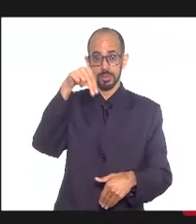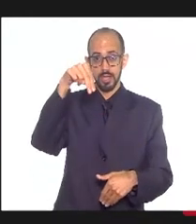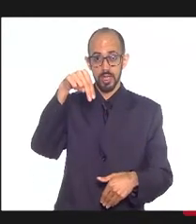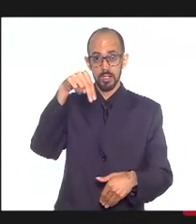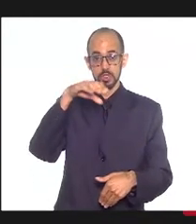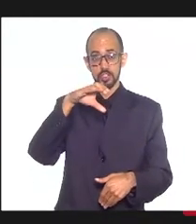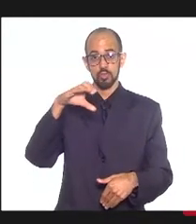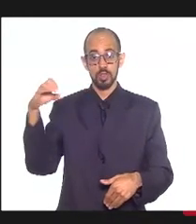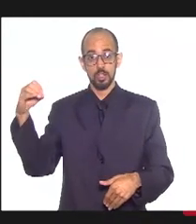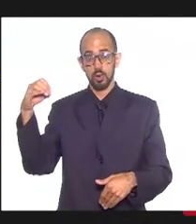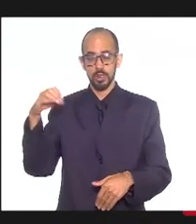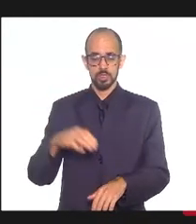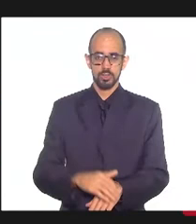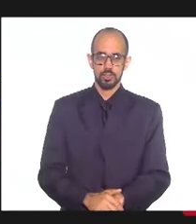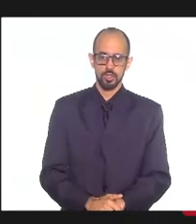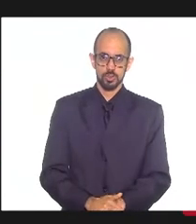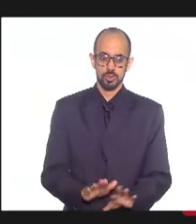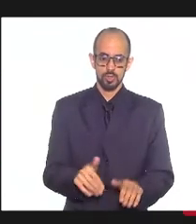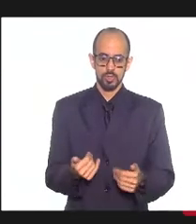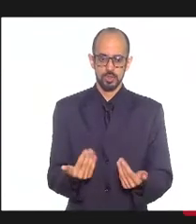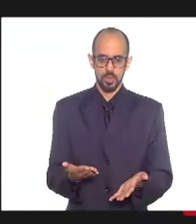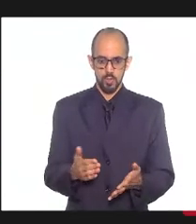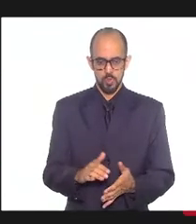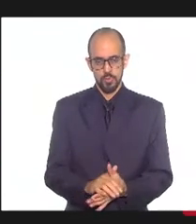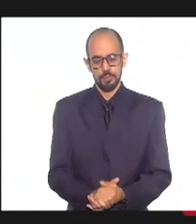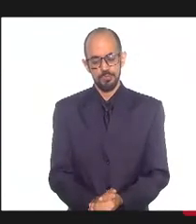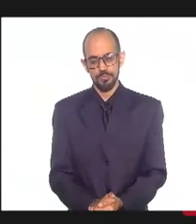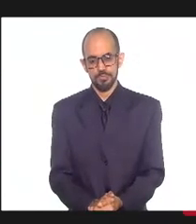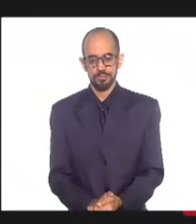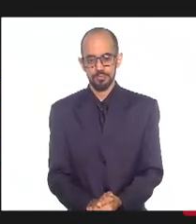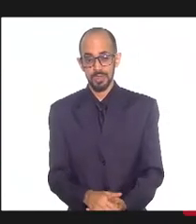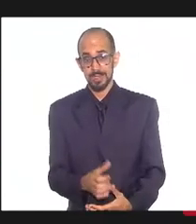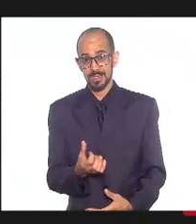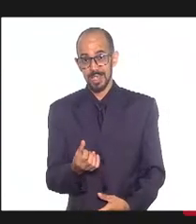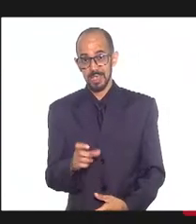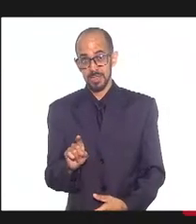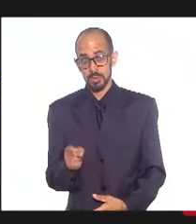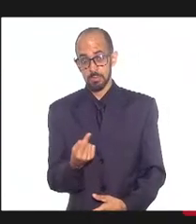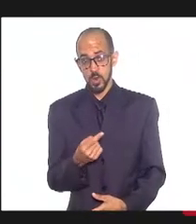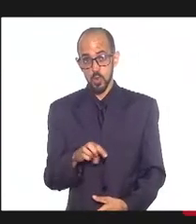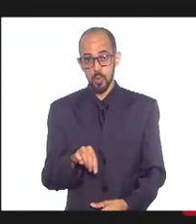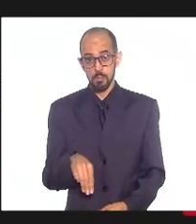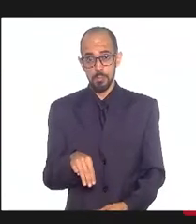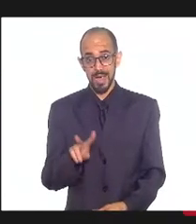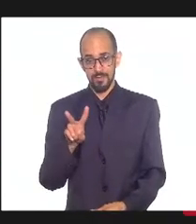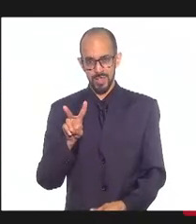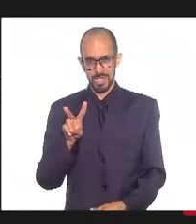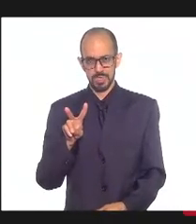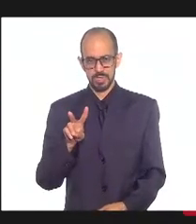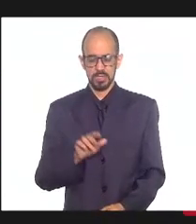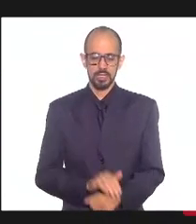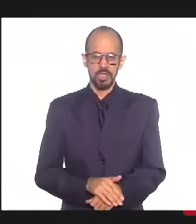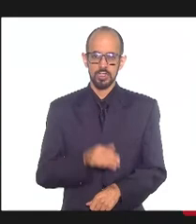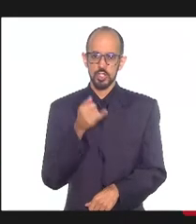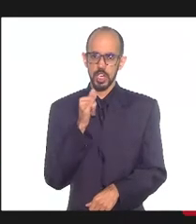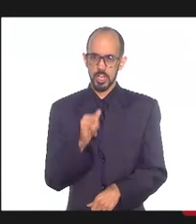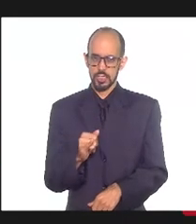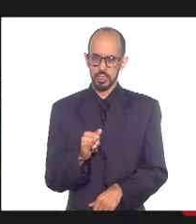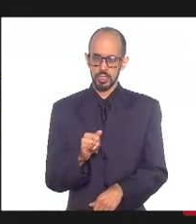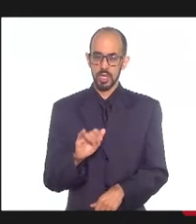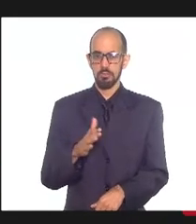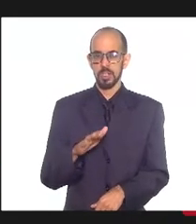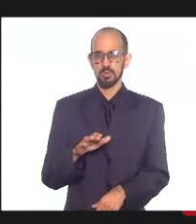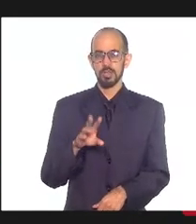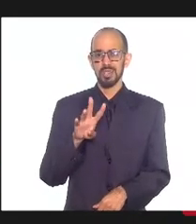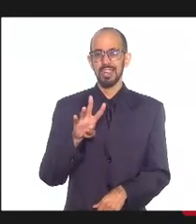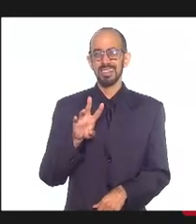Bem, como o 6 mil megawatts, nós estamos falando algo da ordem de 30 milhões de